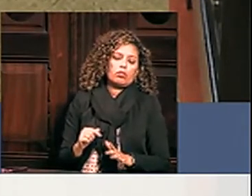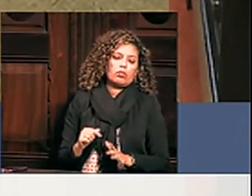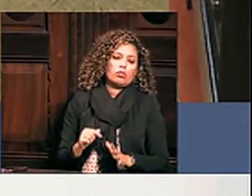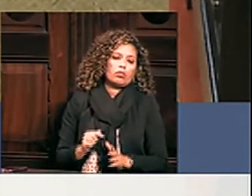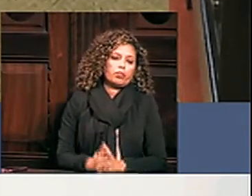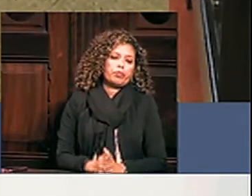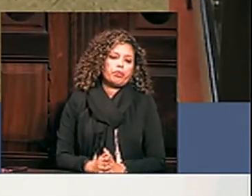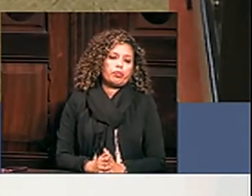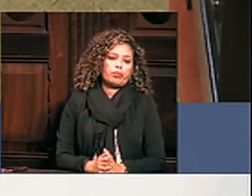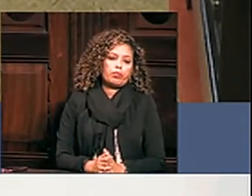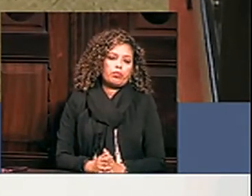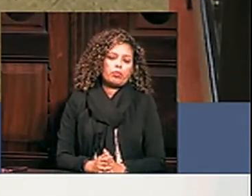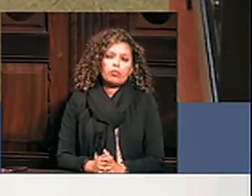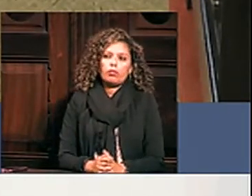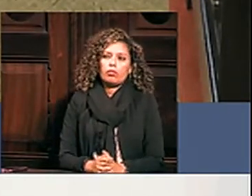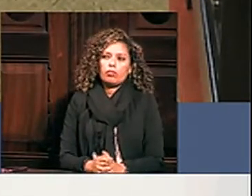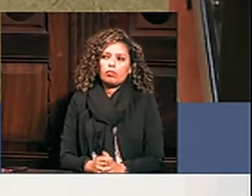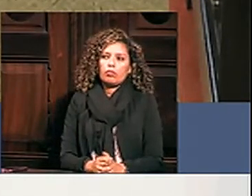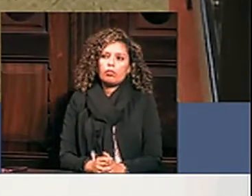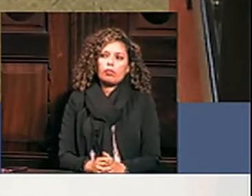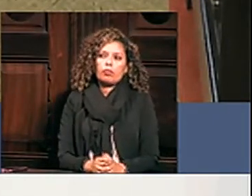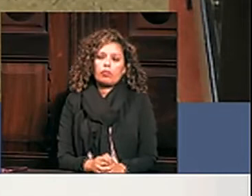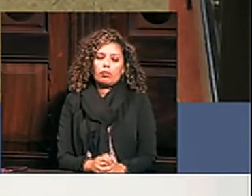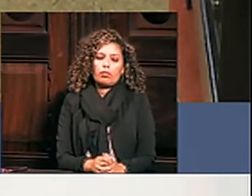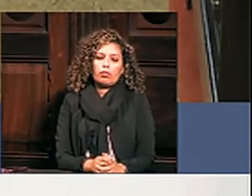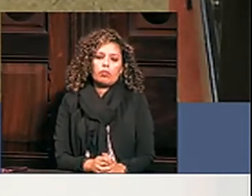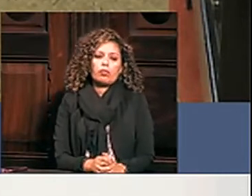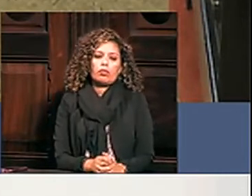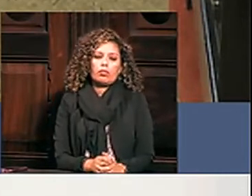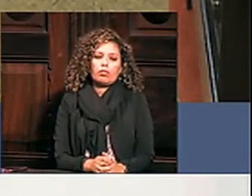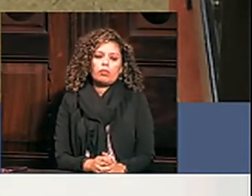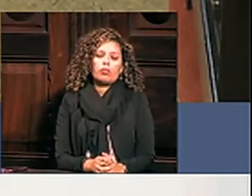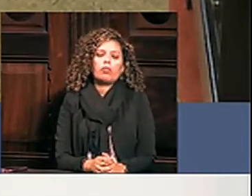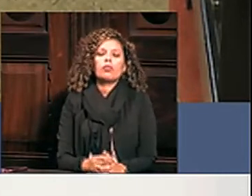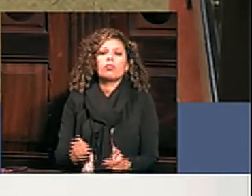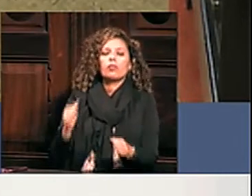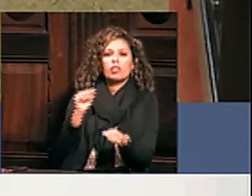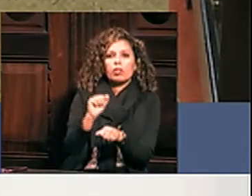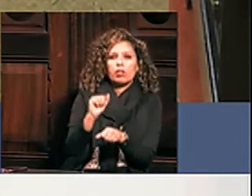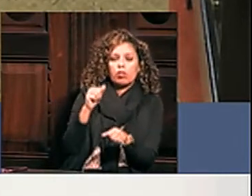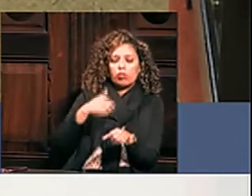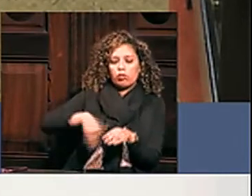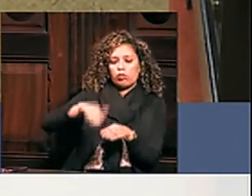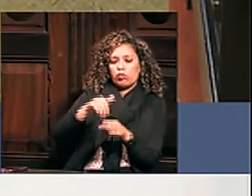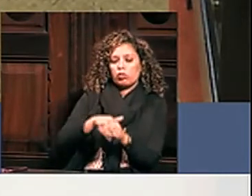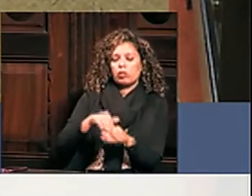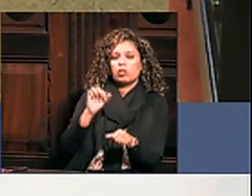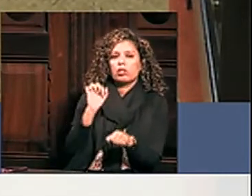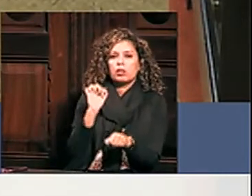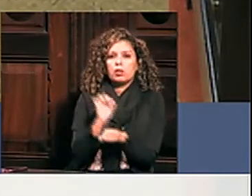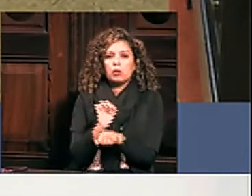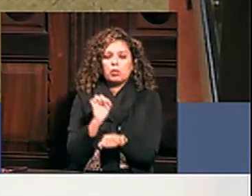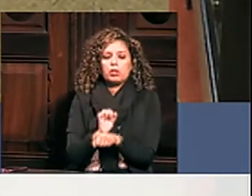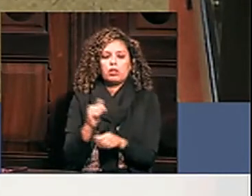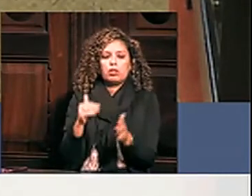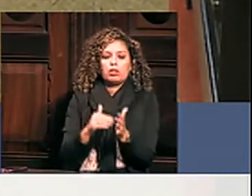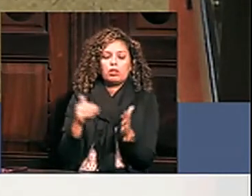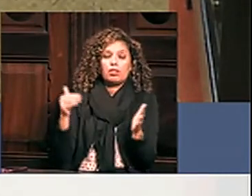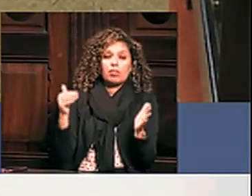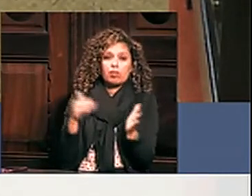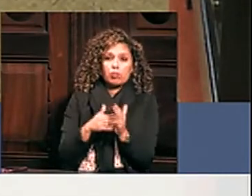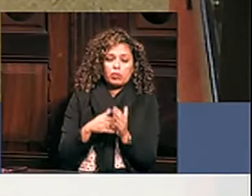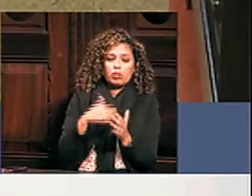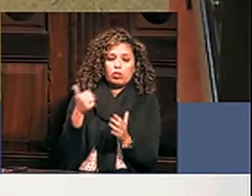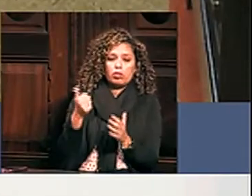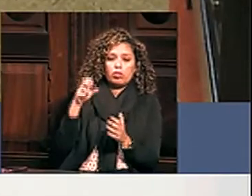que o Estado dê até 15 dias de prorrogação para recolhimento